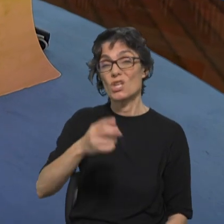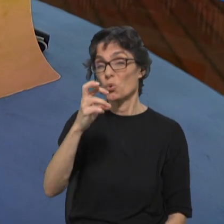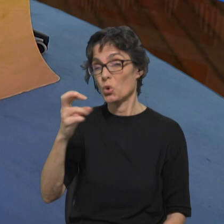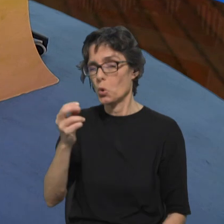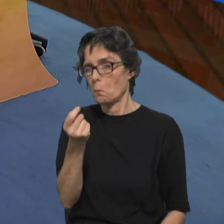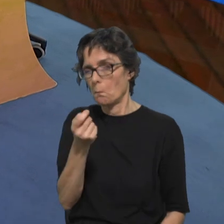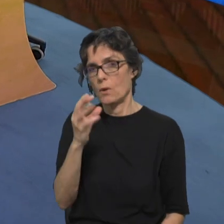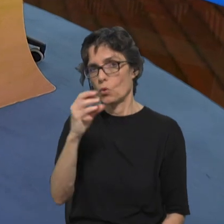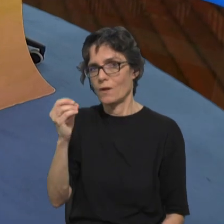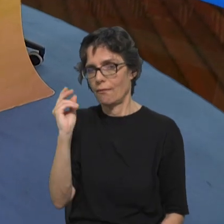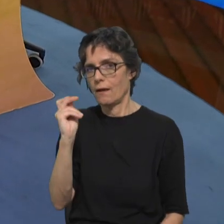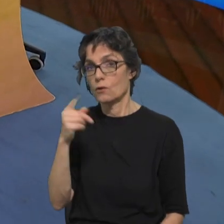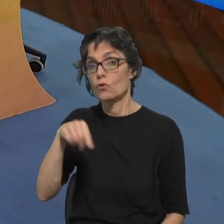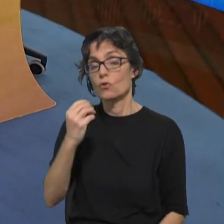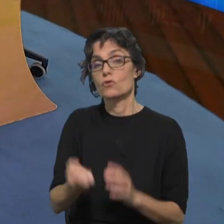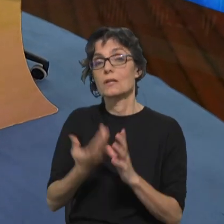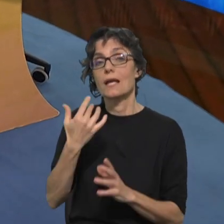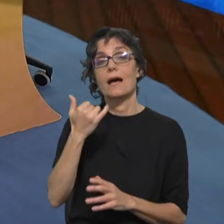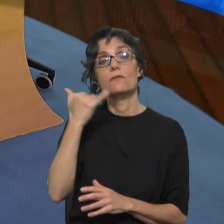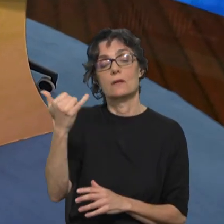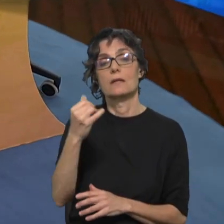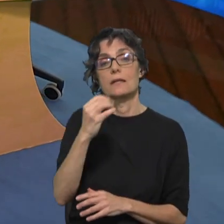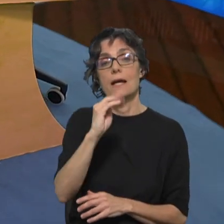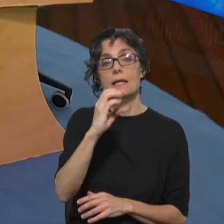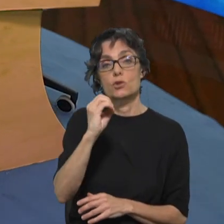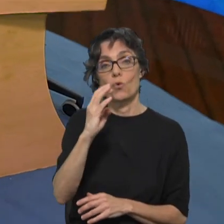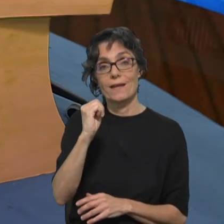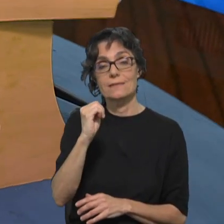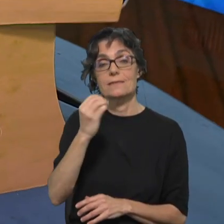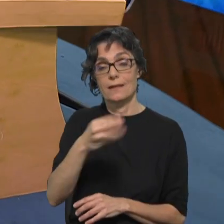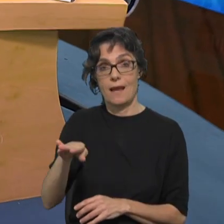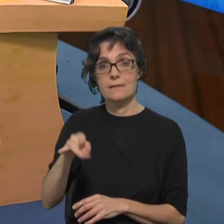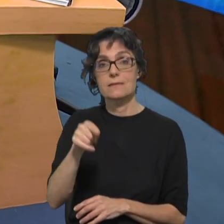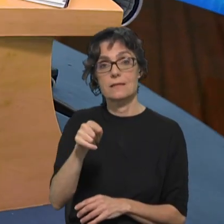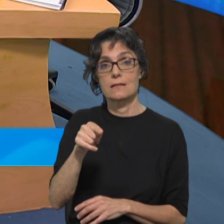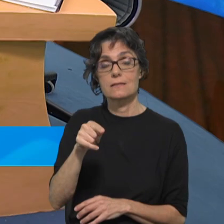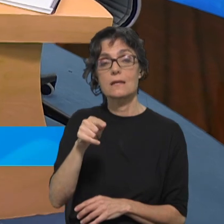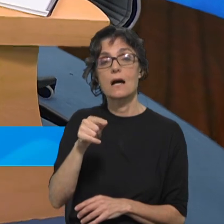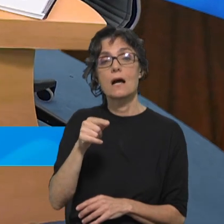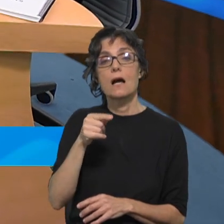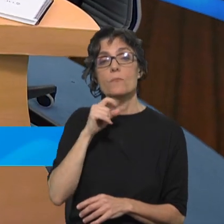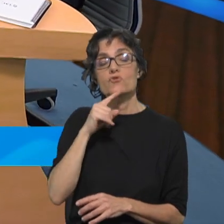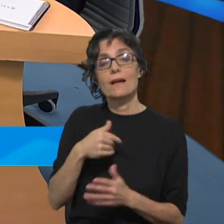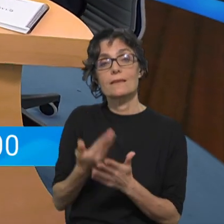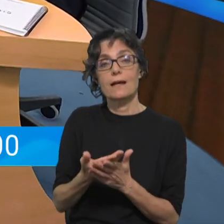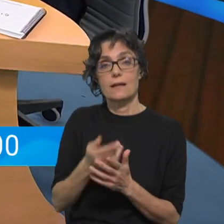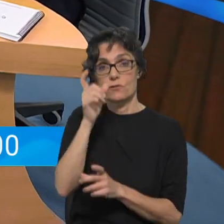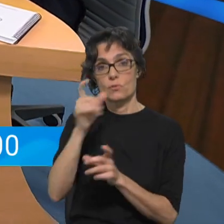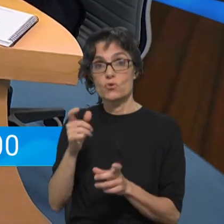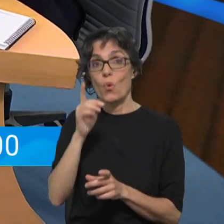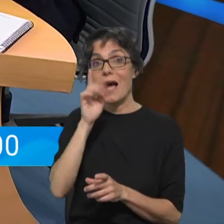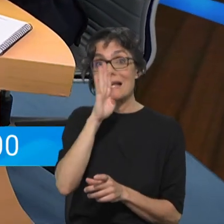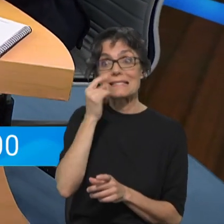40 anos, criámos a tal linha SOS Criança para que as pessoas, qualquer pessoa que soubesse de